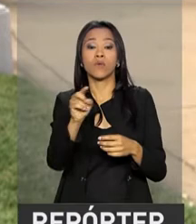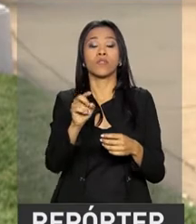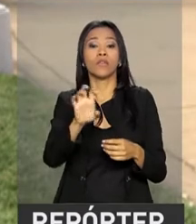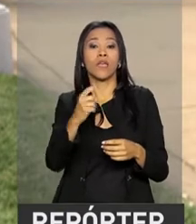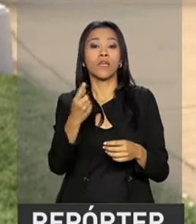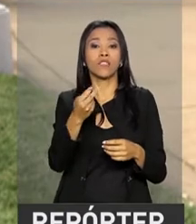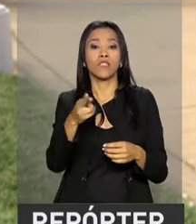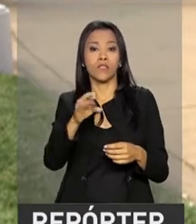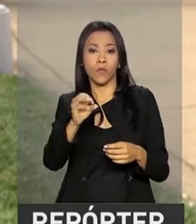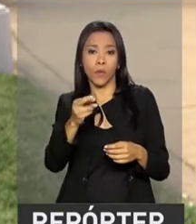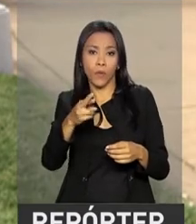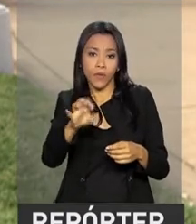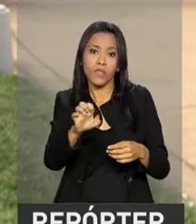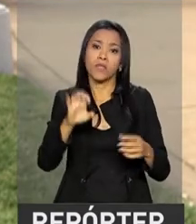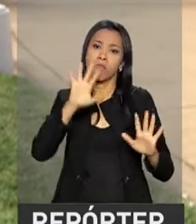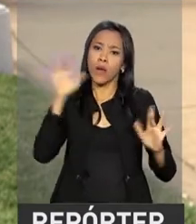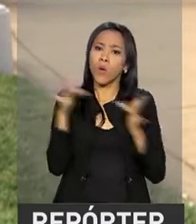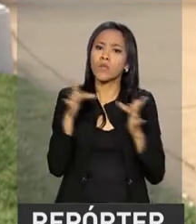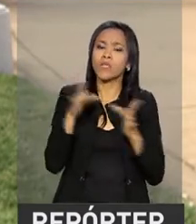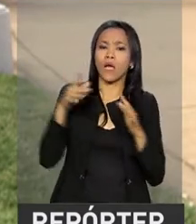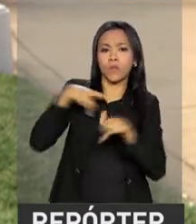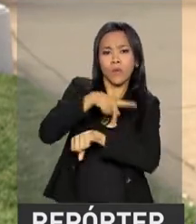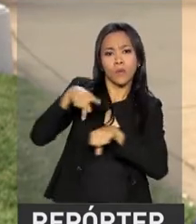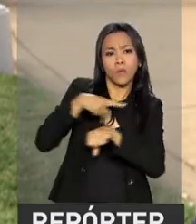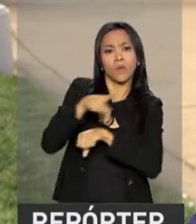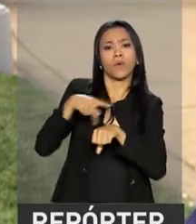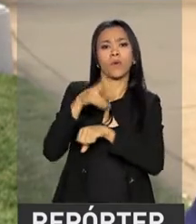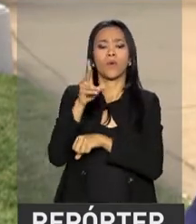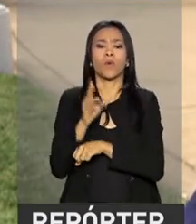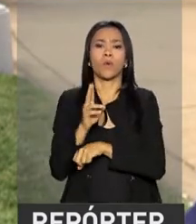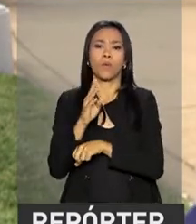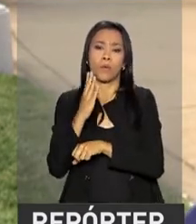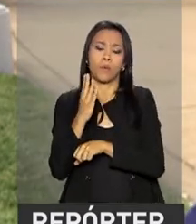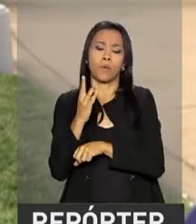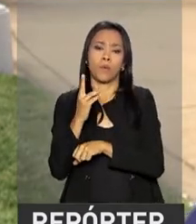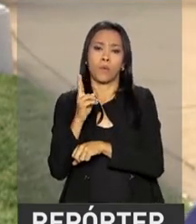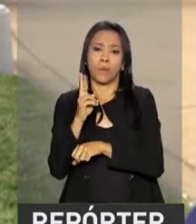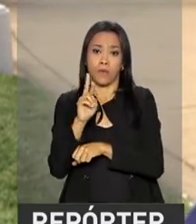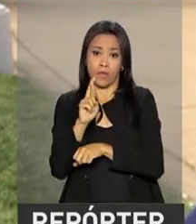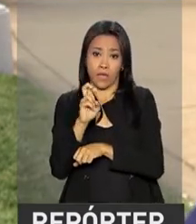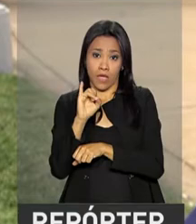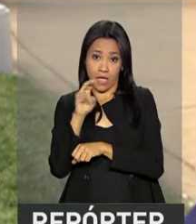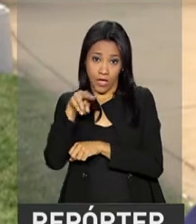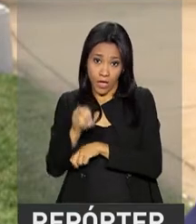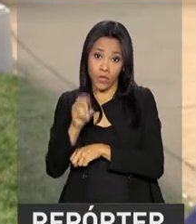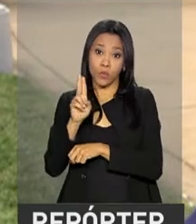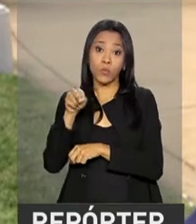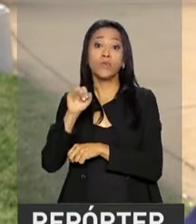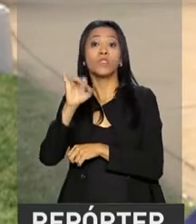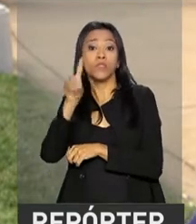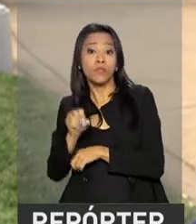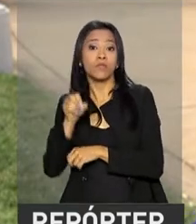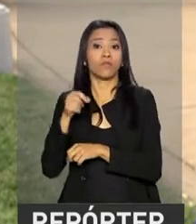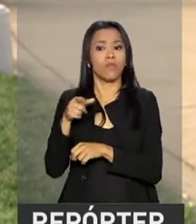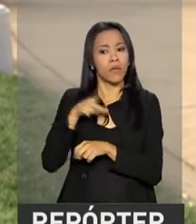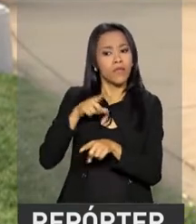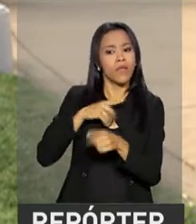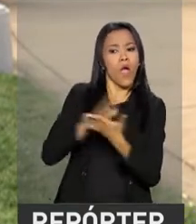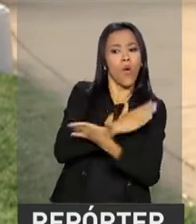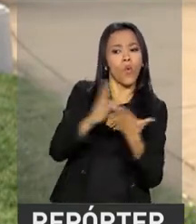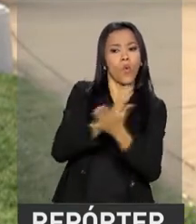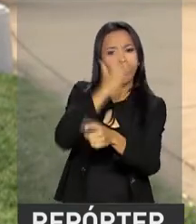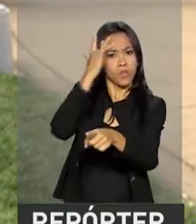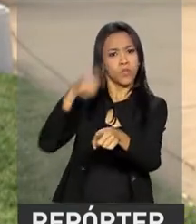para conseguir uma pista alternativa para retirar os brasileiros que estão nas Ilhas Virgens do Reino Unido, já que o aeroporto